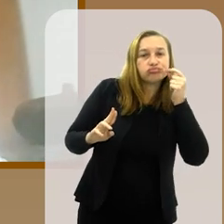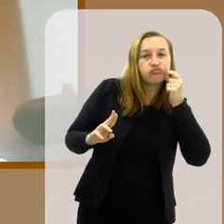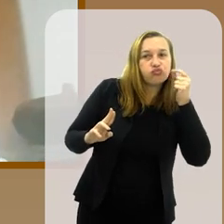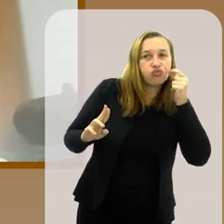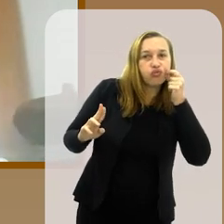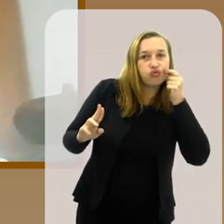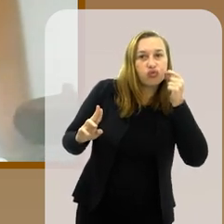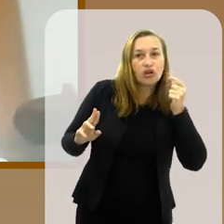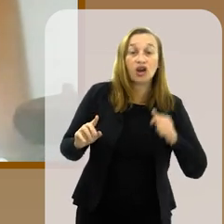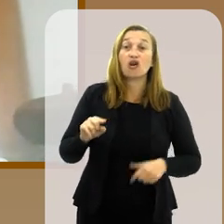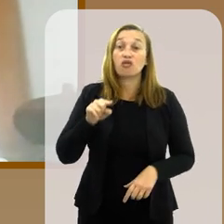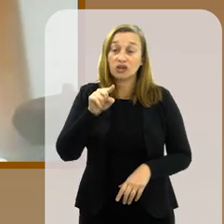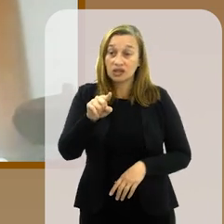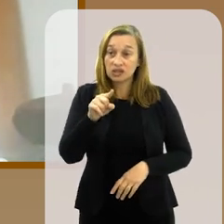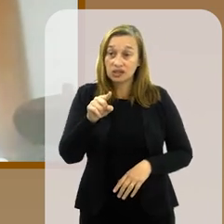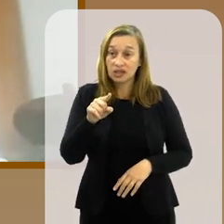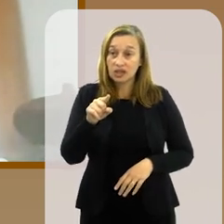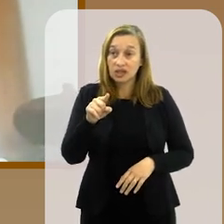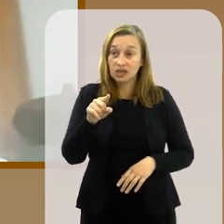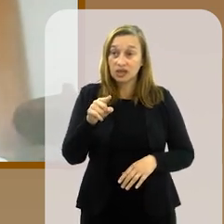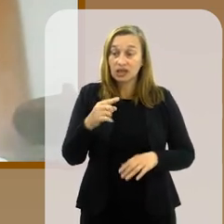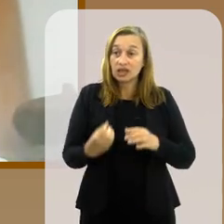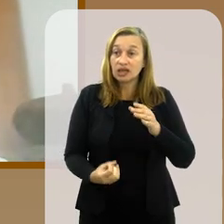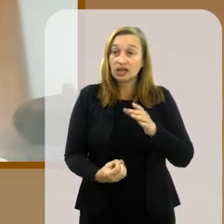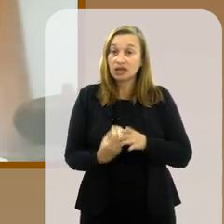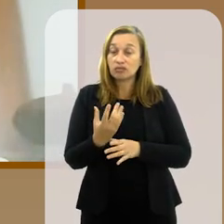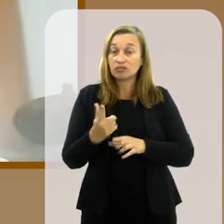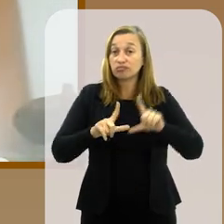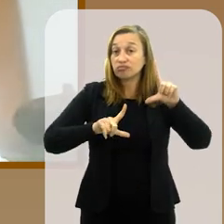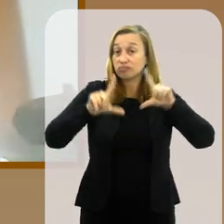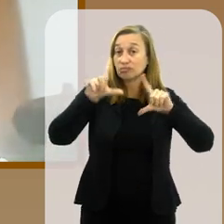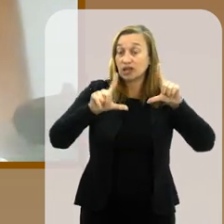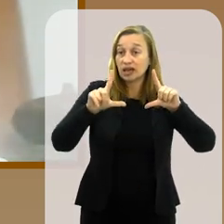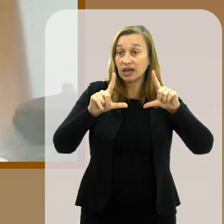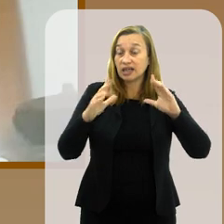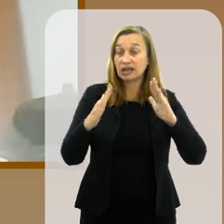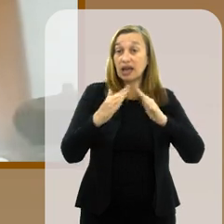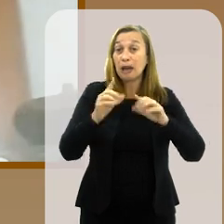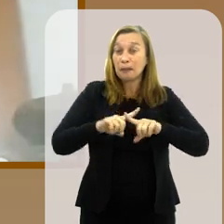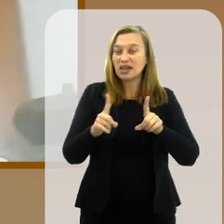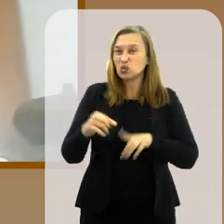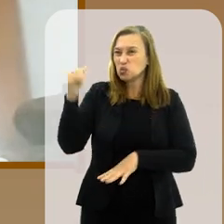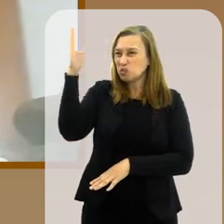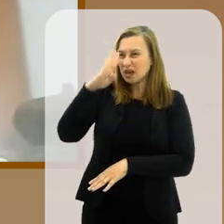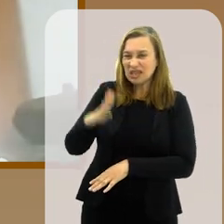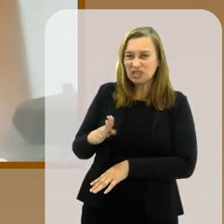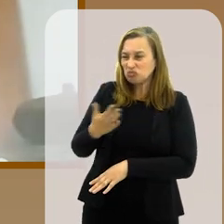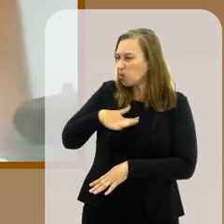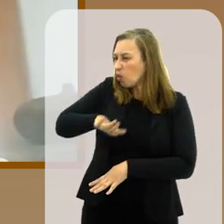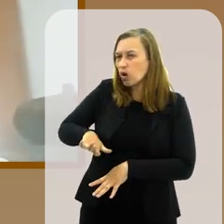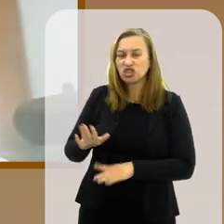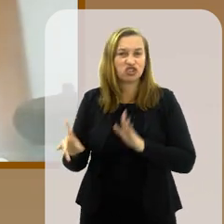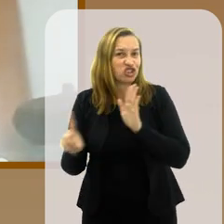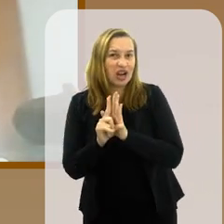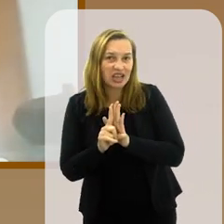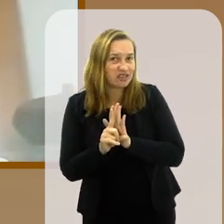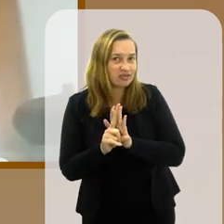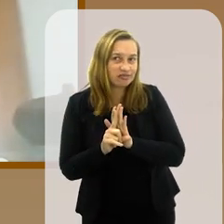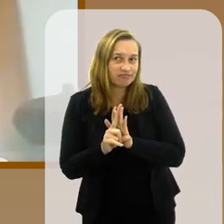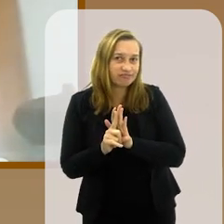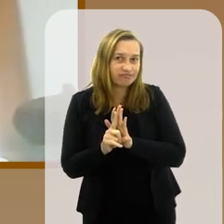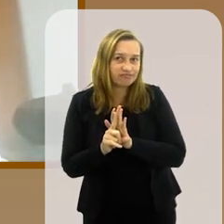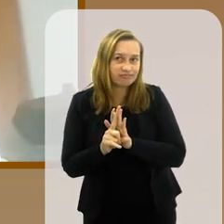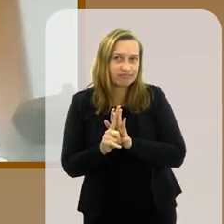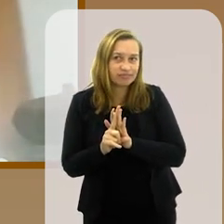né? Você está fazendo um programa para uma casa que faz leis, mas o Brasil, o brasileiro não obedece leis.